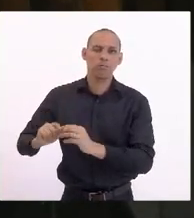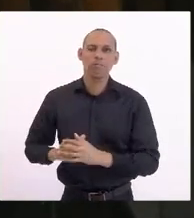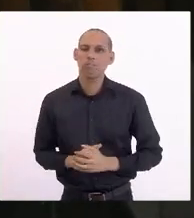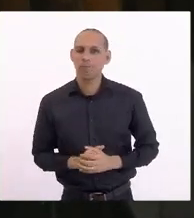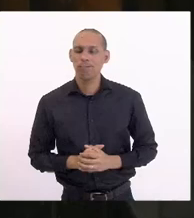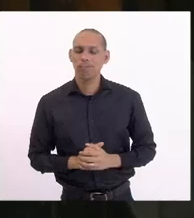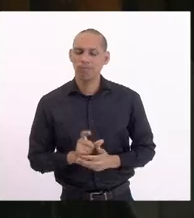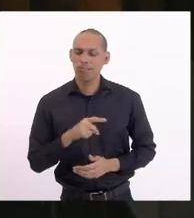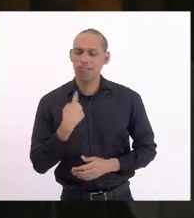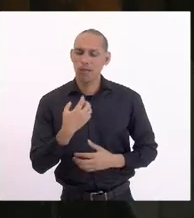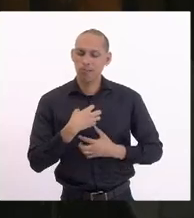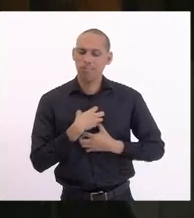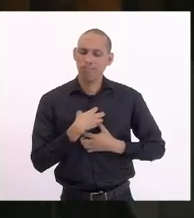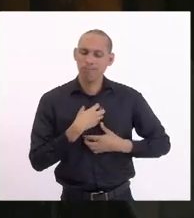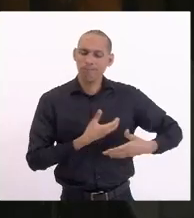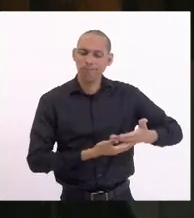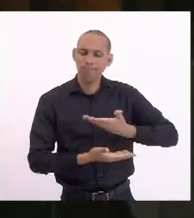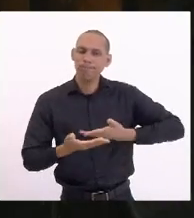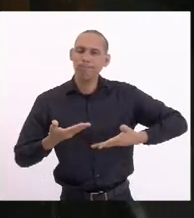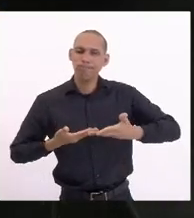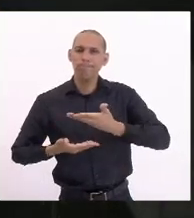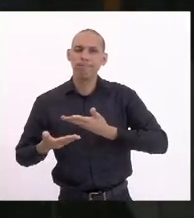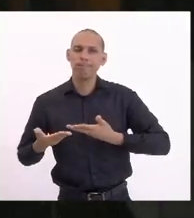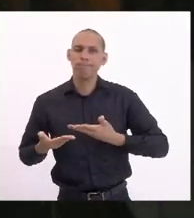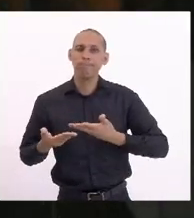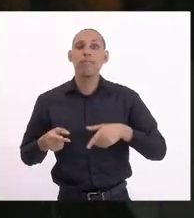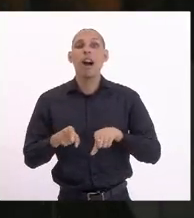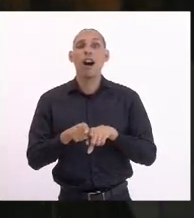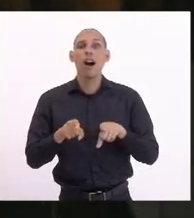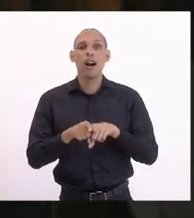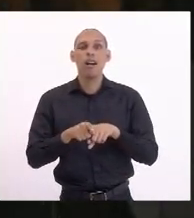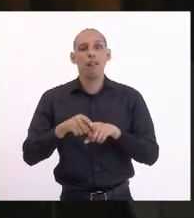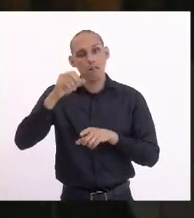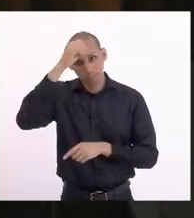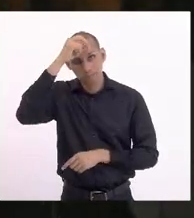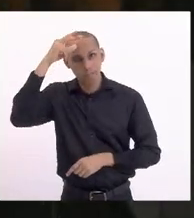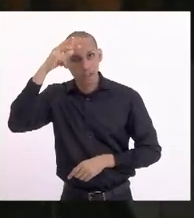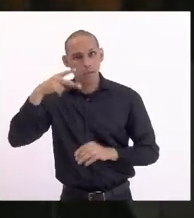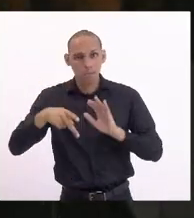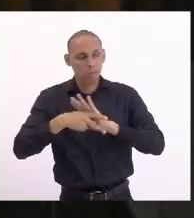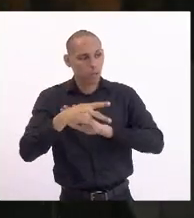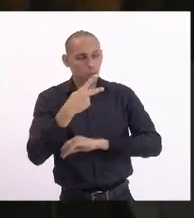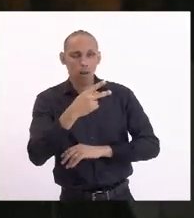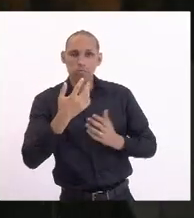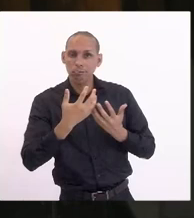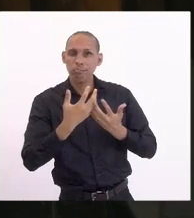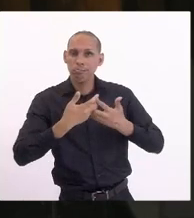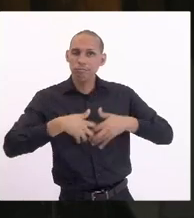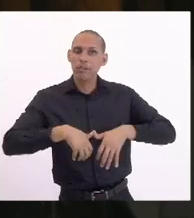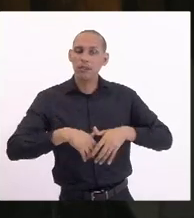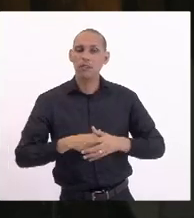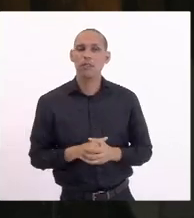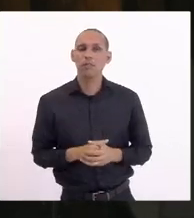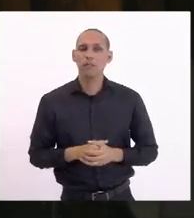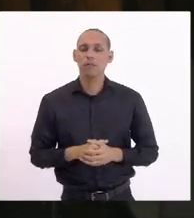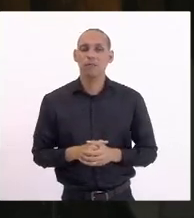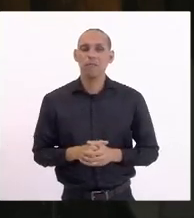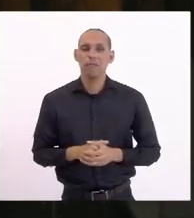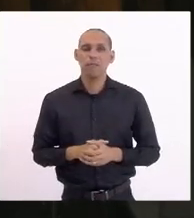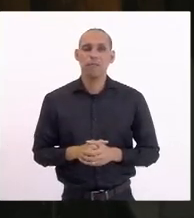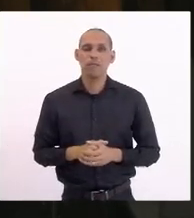Nossa solidariedade ao prefeito de Petrópolis, que